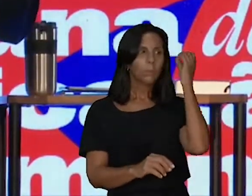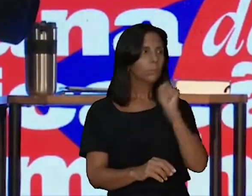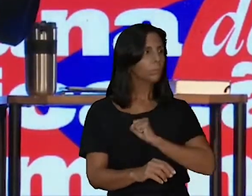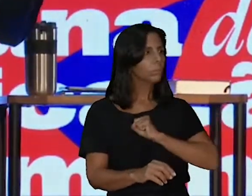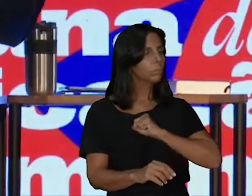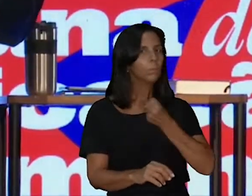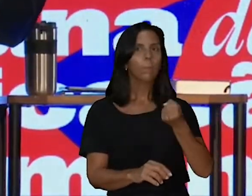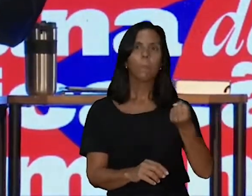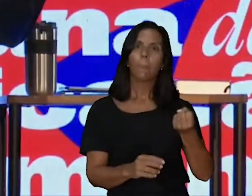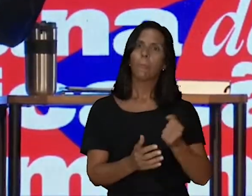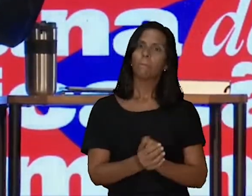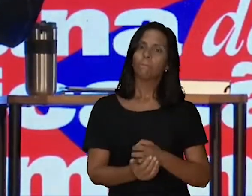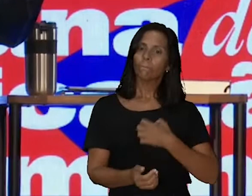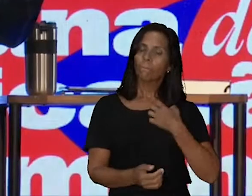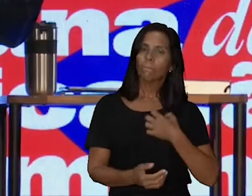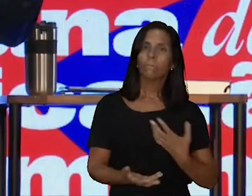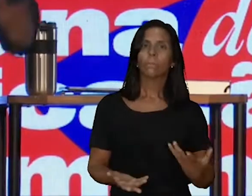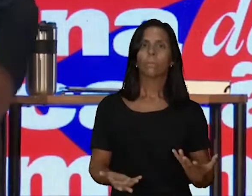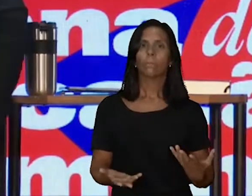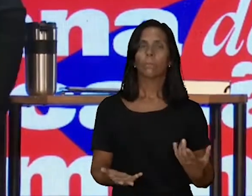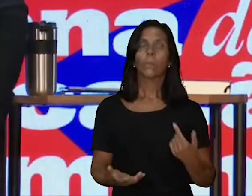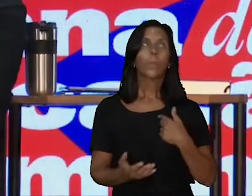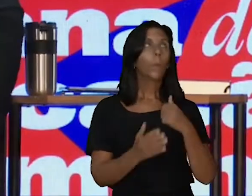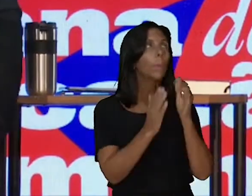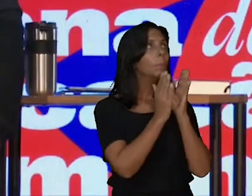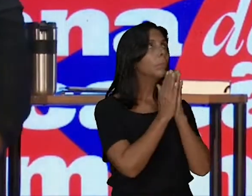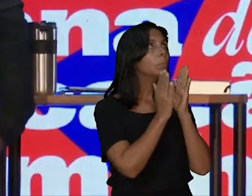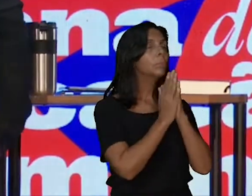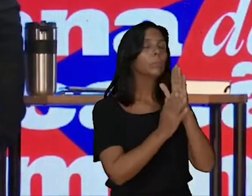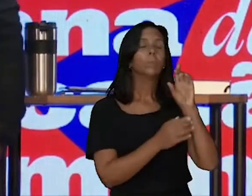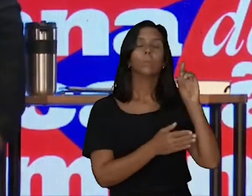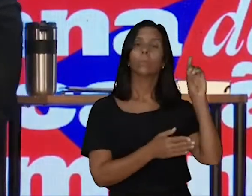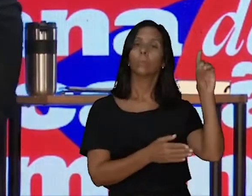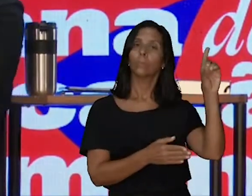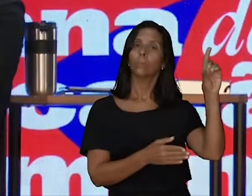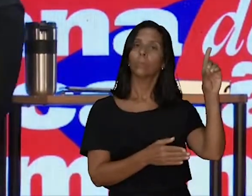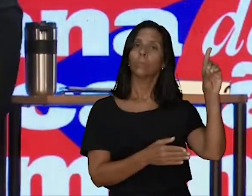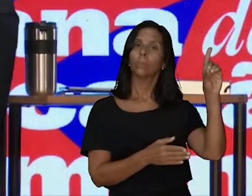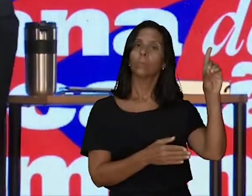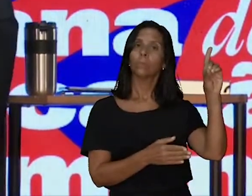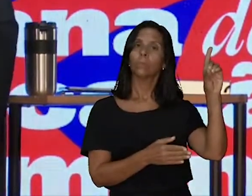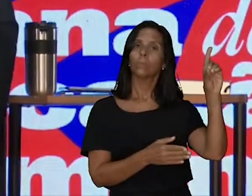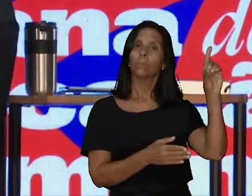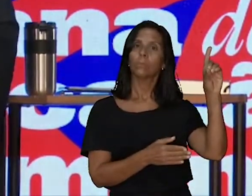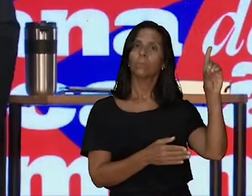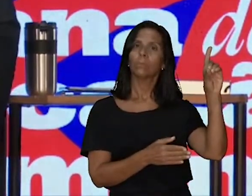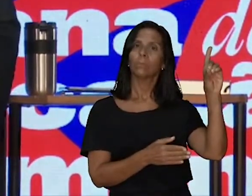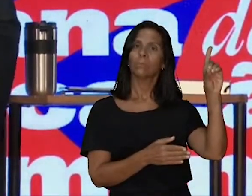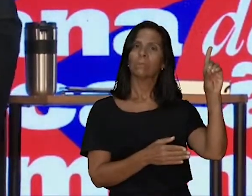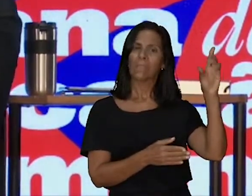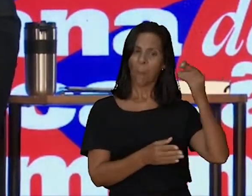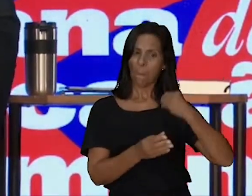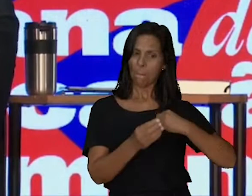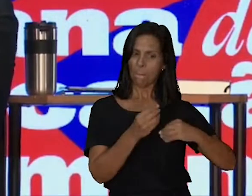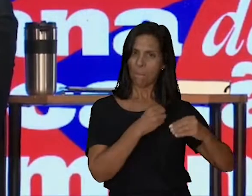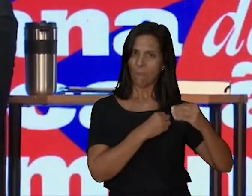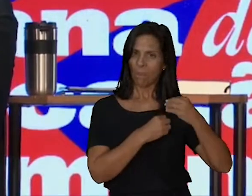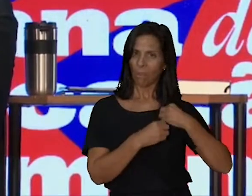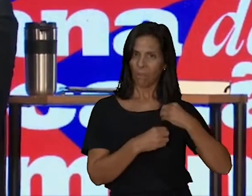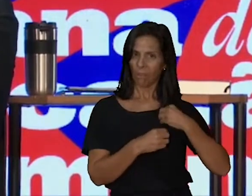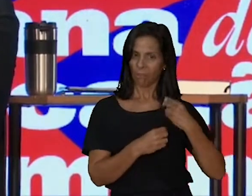E eu tenho pedido a Deus, e eu quero declarar que o tempo desse pecado nessa igreja